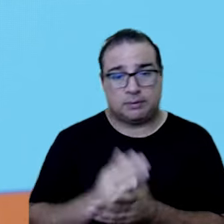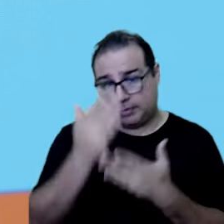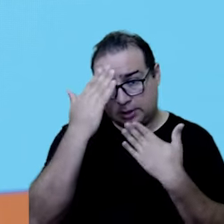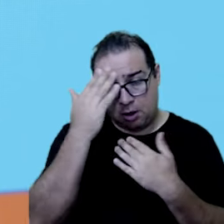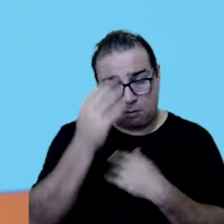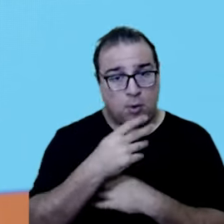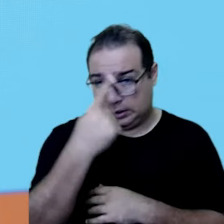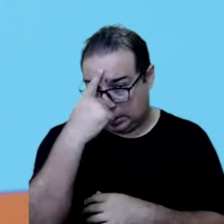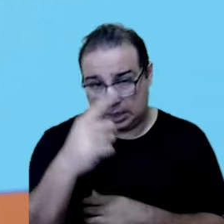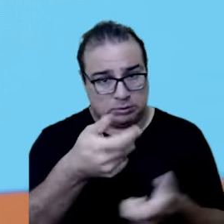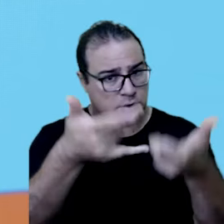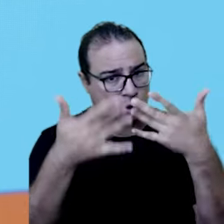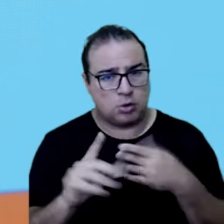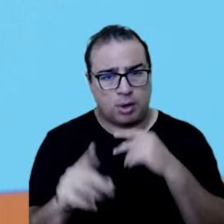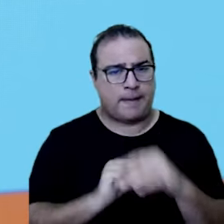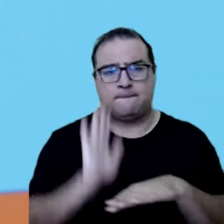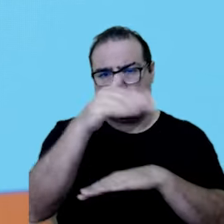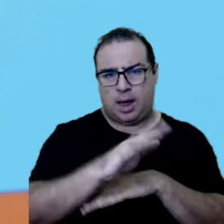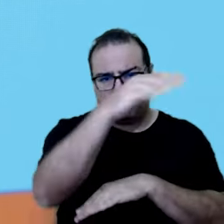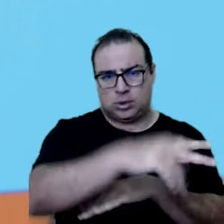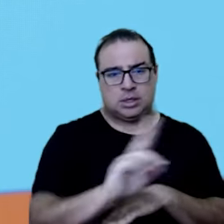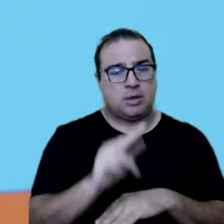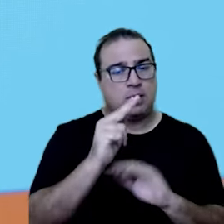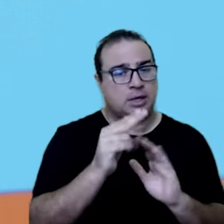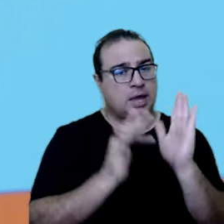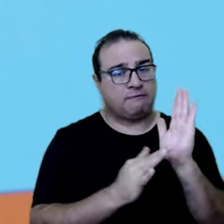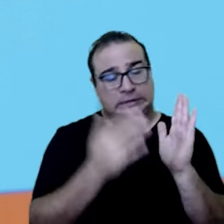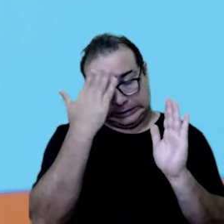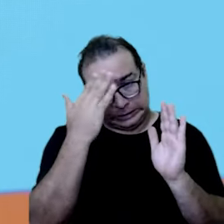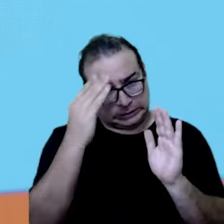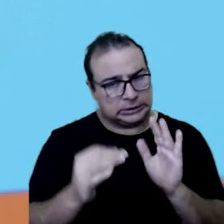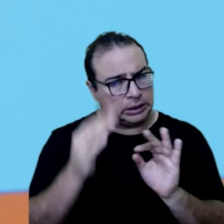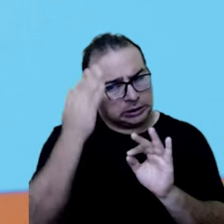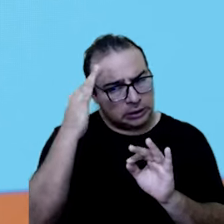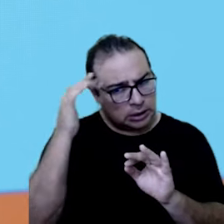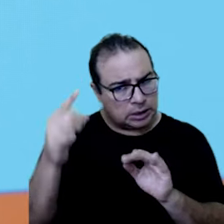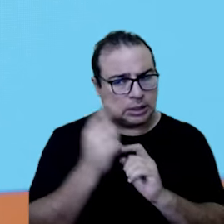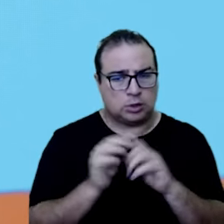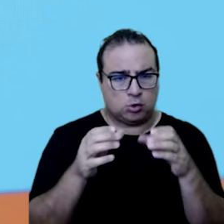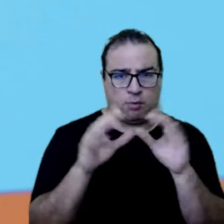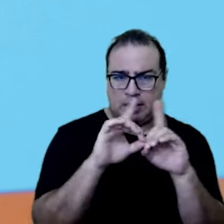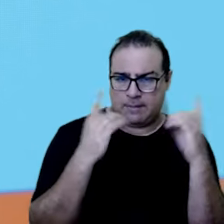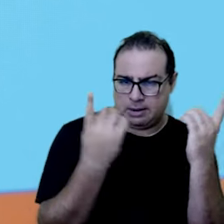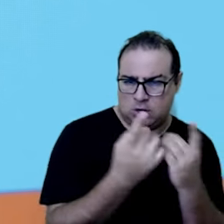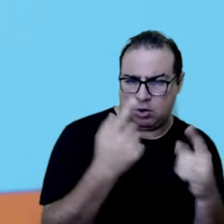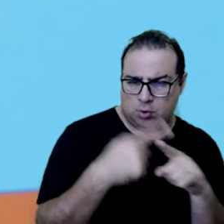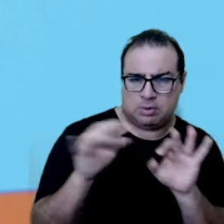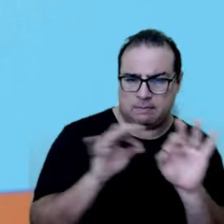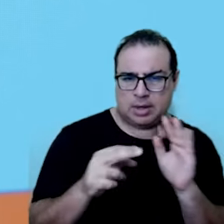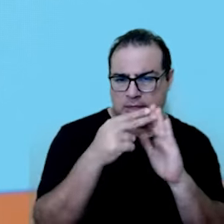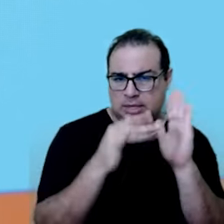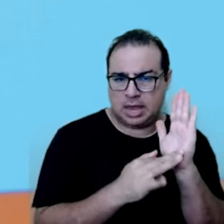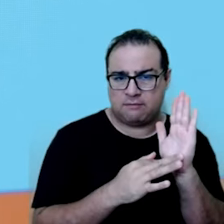Obrigado pelo gancho não é para sair pulando número de nota é para você identificar o raciocínio dos seus do seu departamento porque que você emite